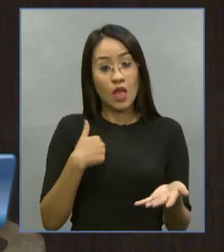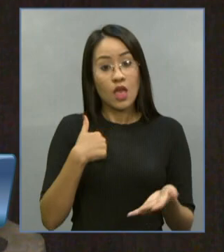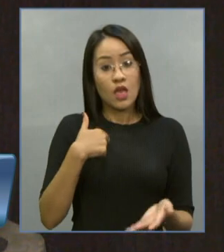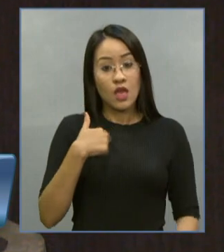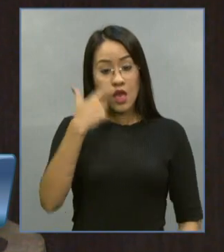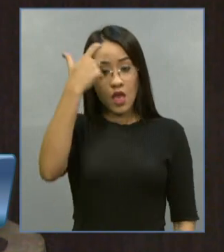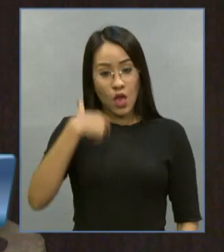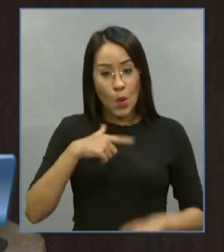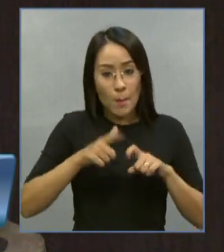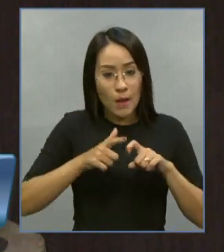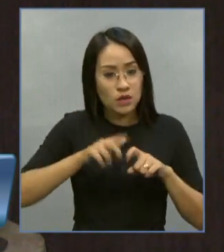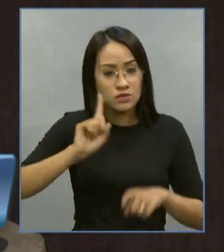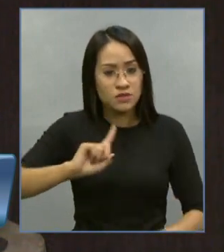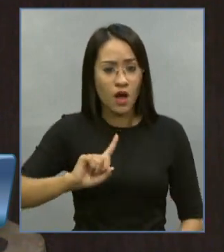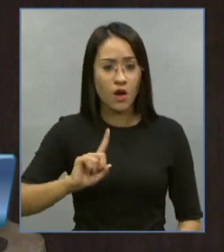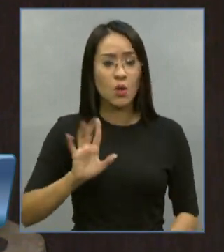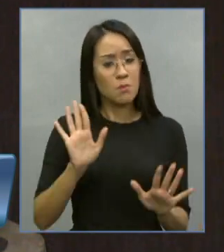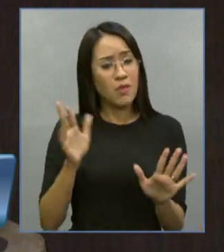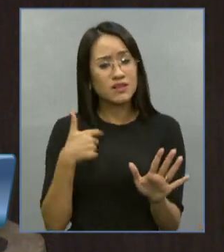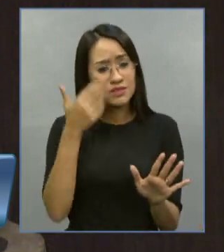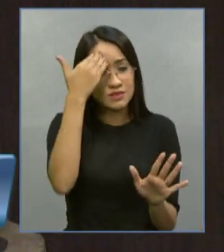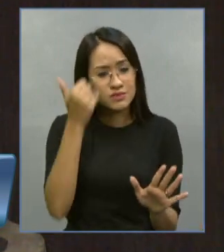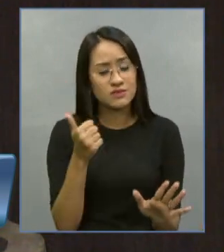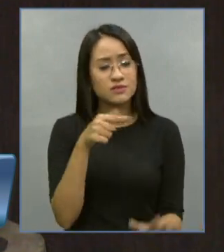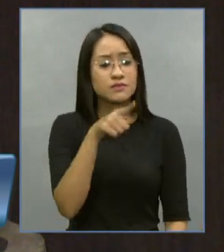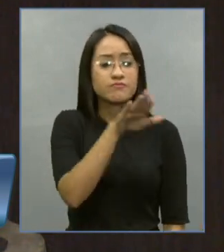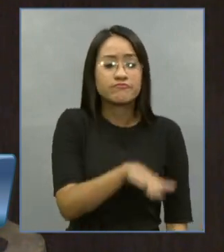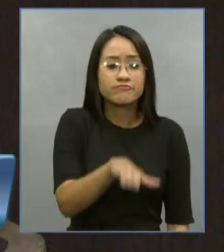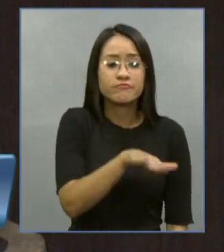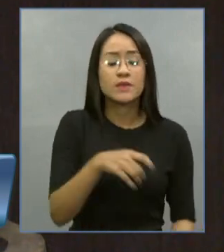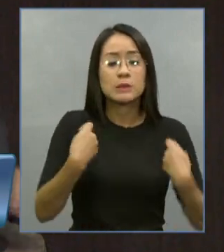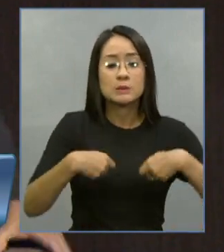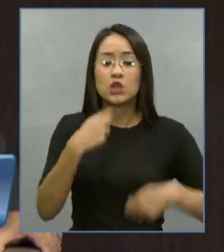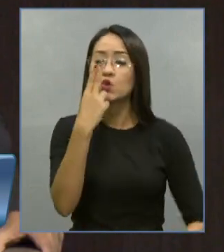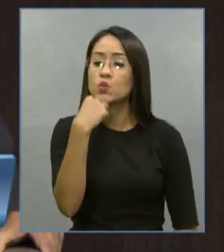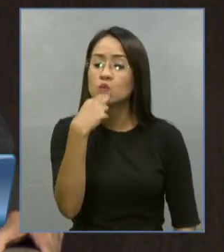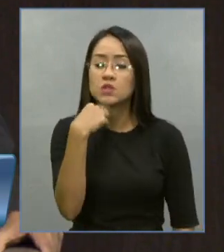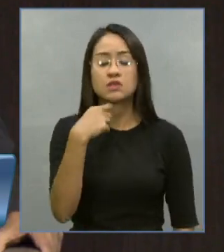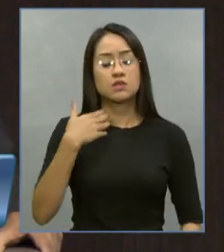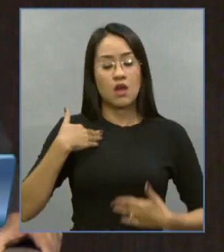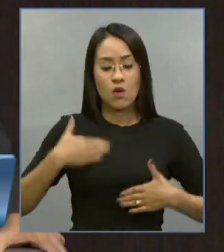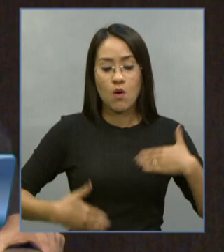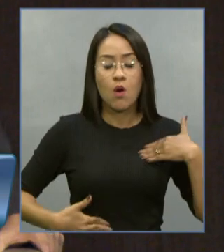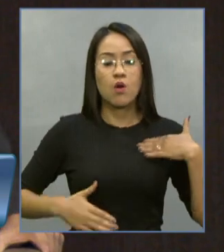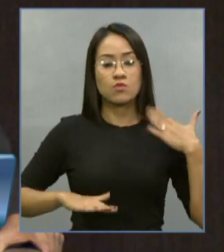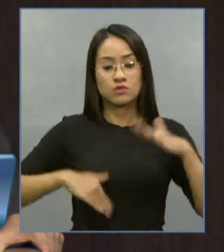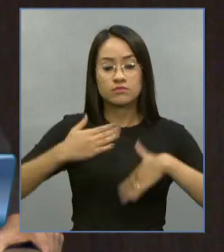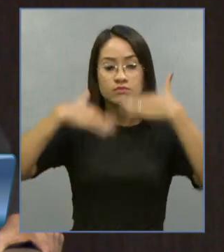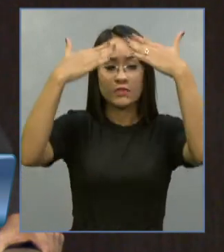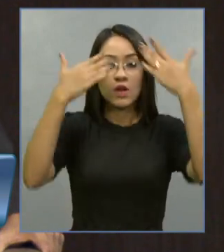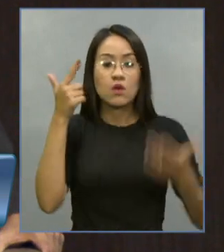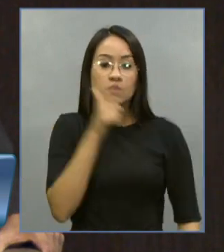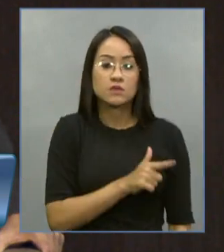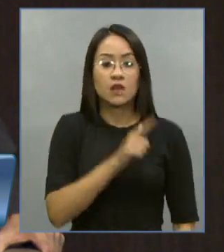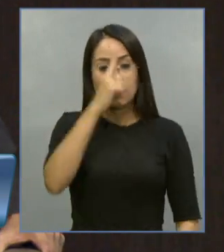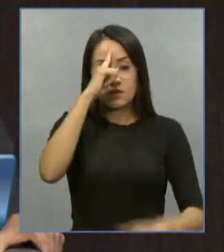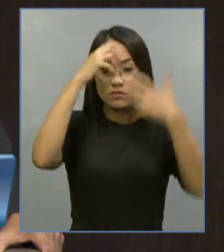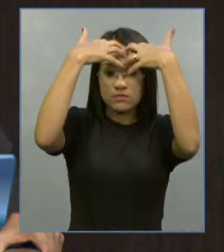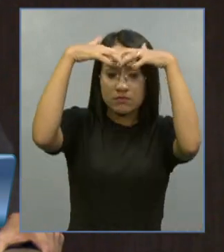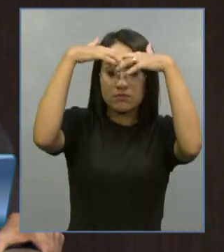nessa idade a atenção nutricional a estas crianças é absolutamente fundamental, porque o seu desenvolvimento